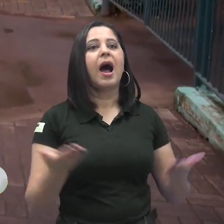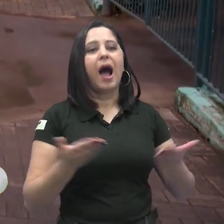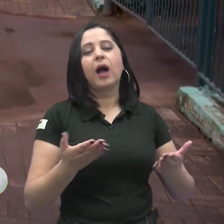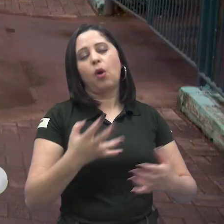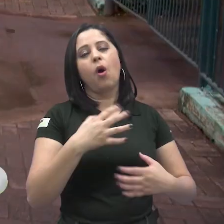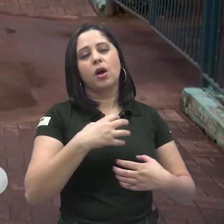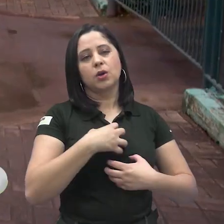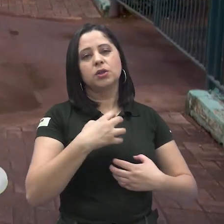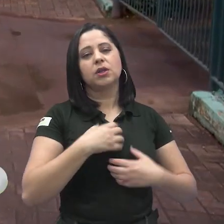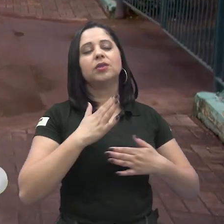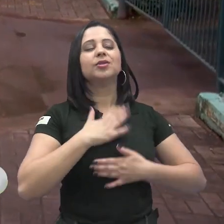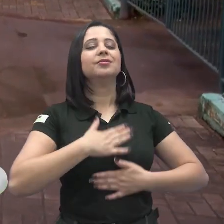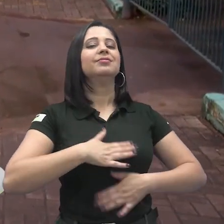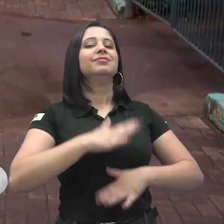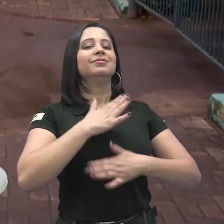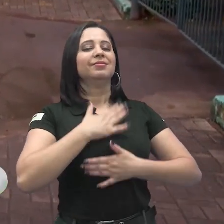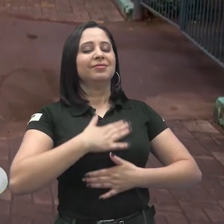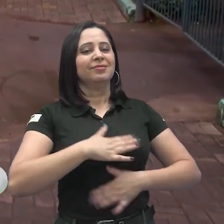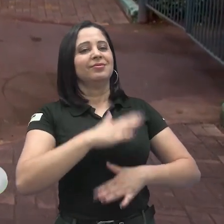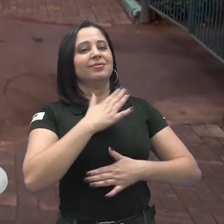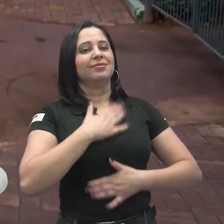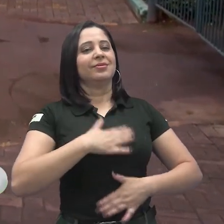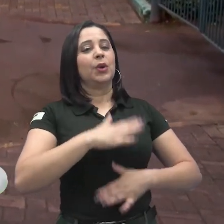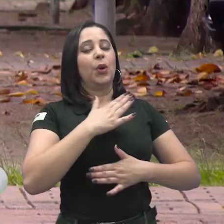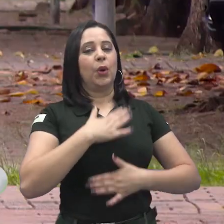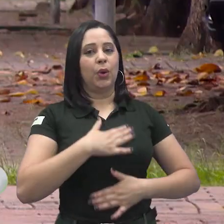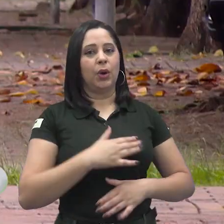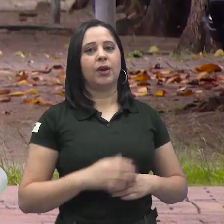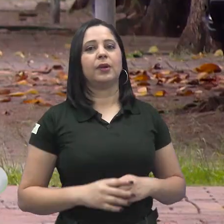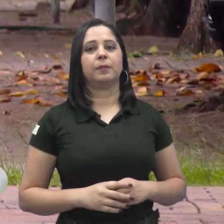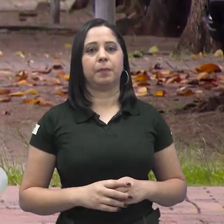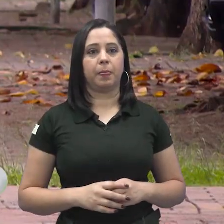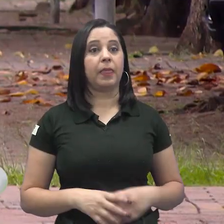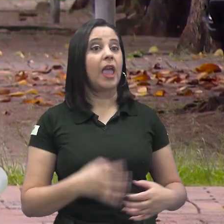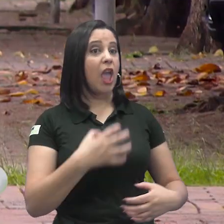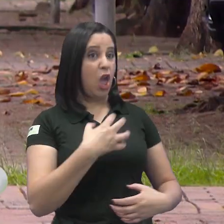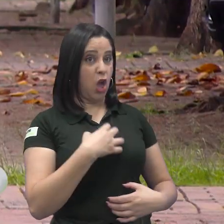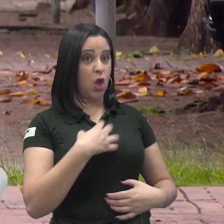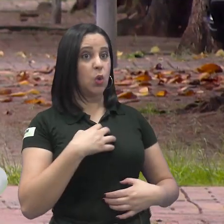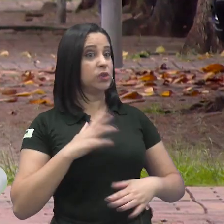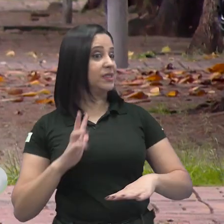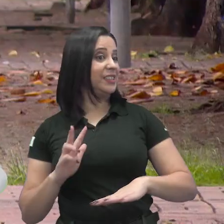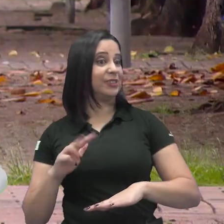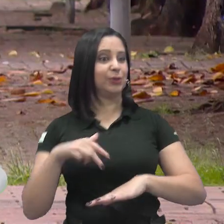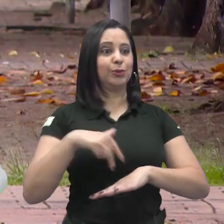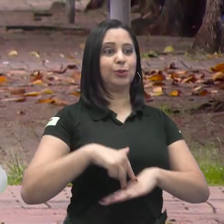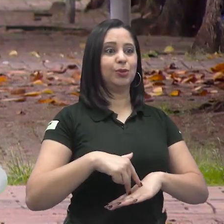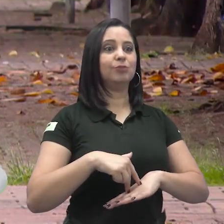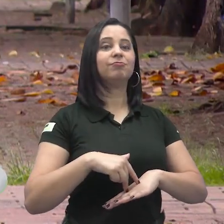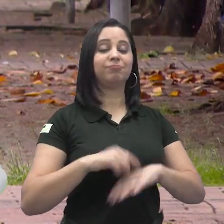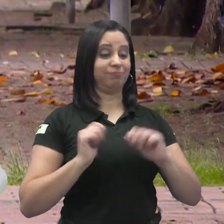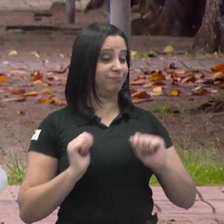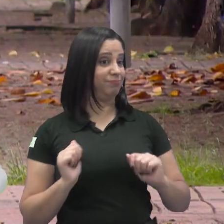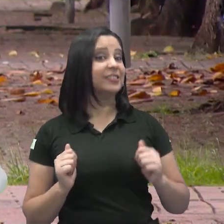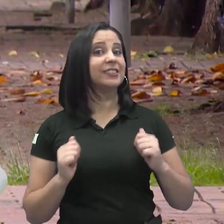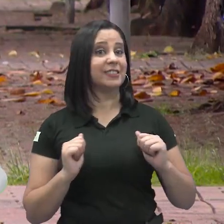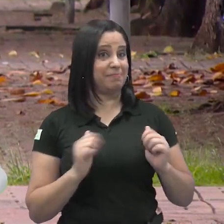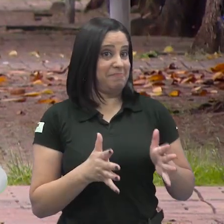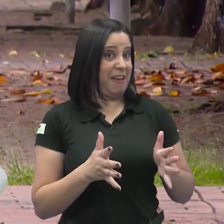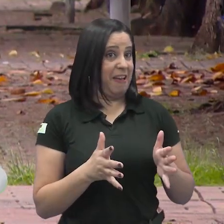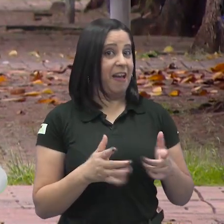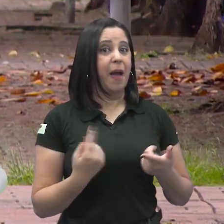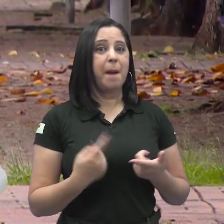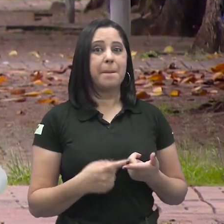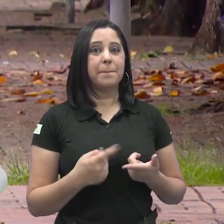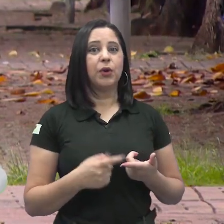mais tranquila até, né? Com um nível de tensão bem menor. Me sinto mais disposta para fazer outras coisas, menos inchaço, a gente acha que